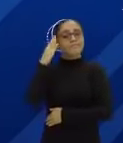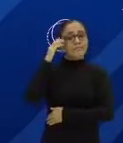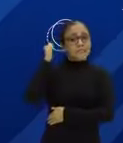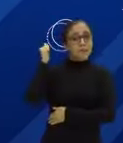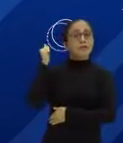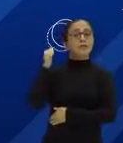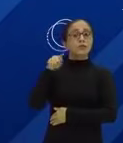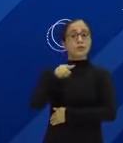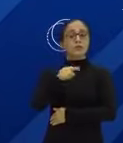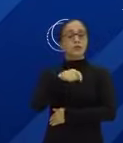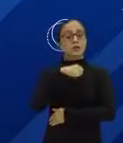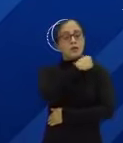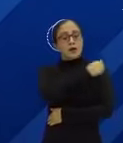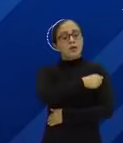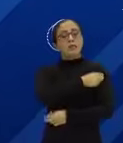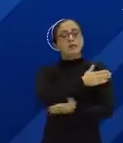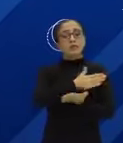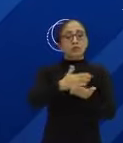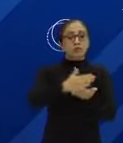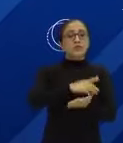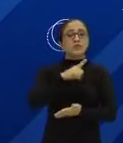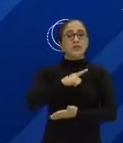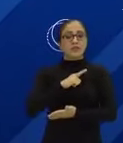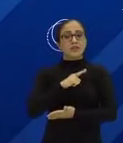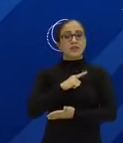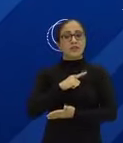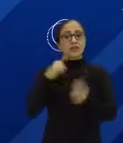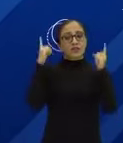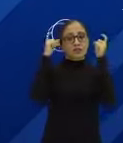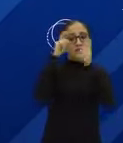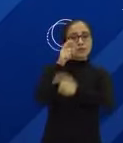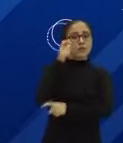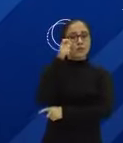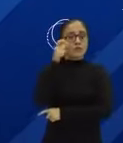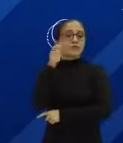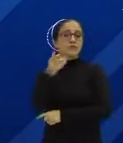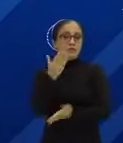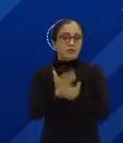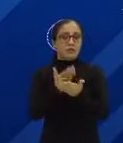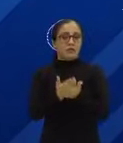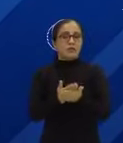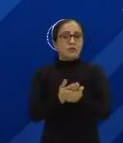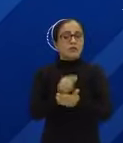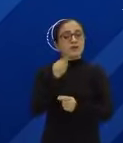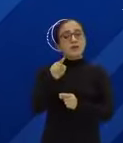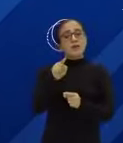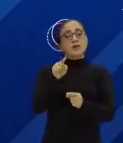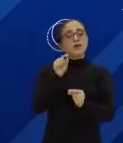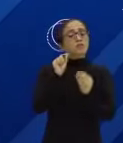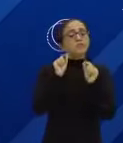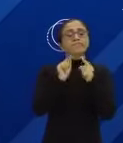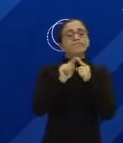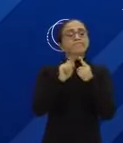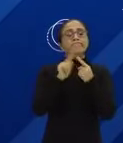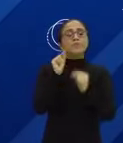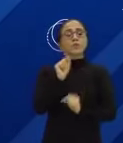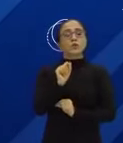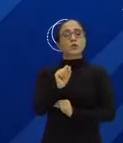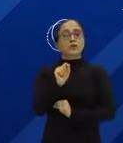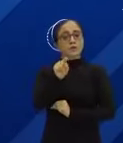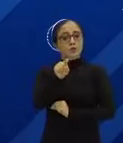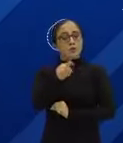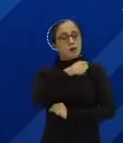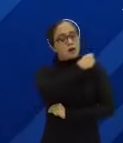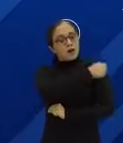aulas. Quero lembrar você também que essas aulas não possuem um nivelamento. Isso significa dizer que você, aluno do ensino